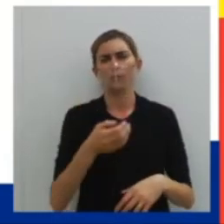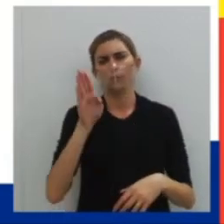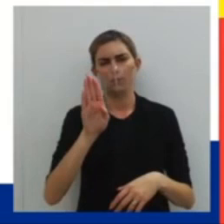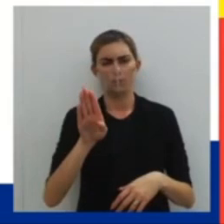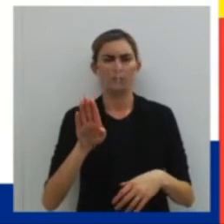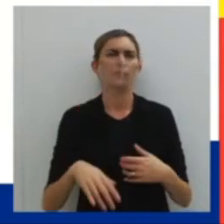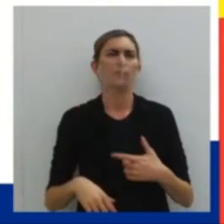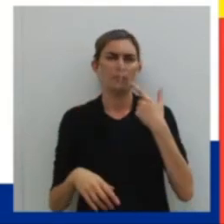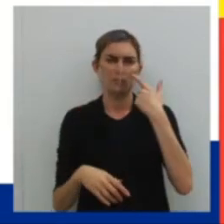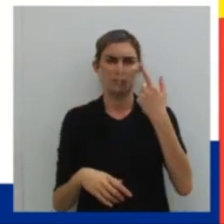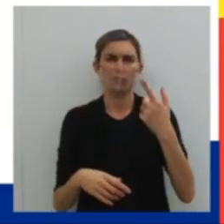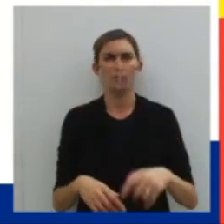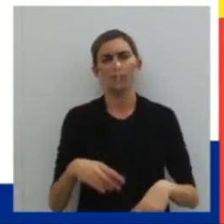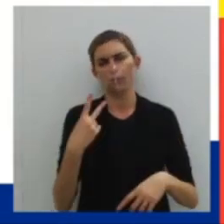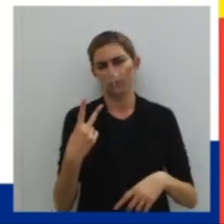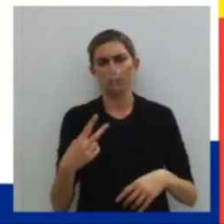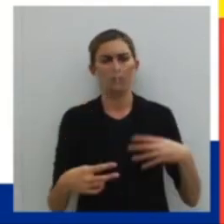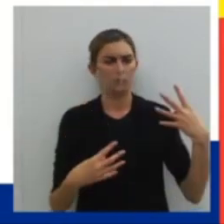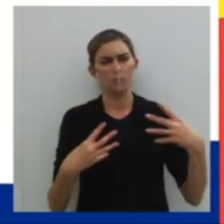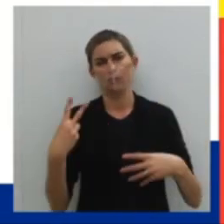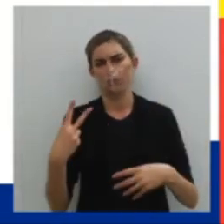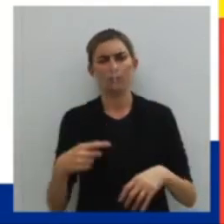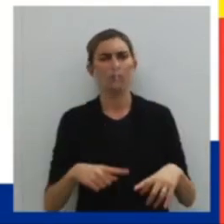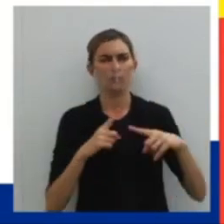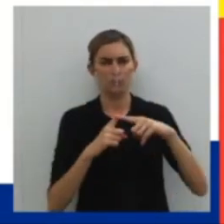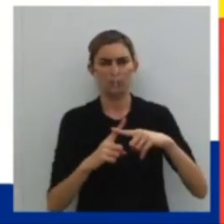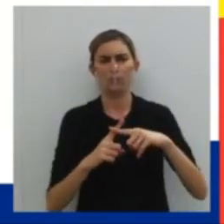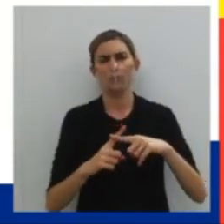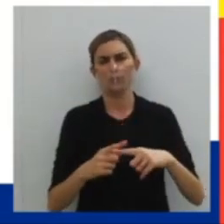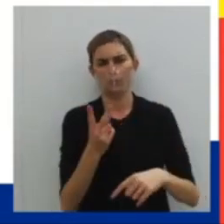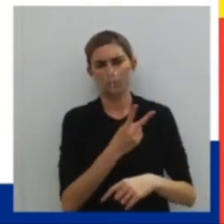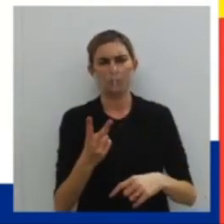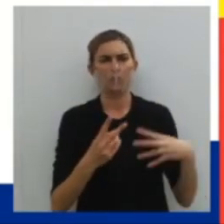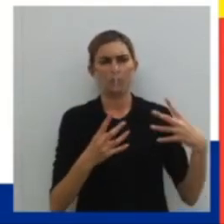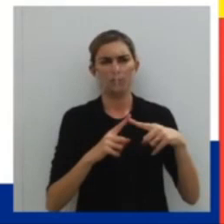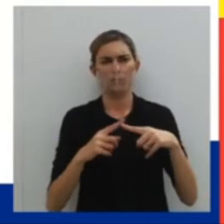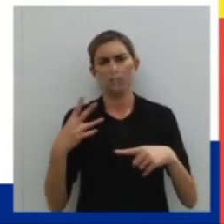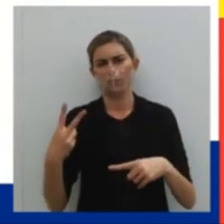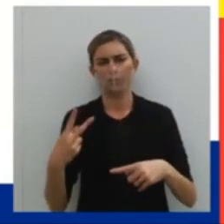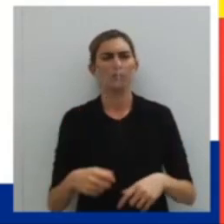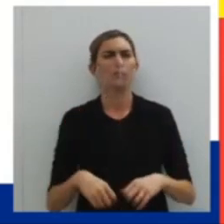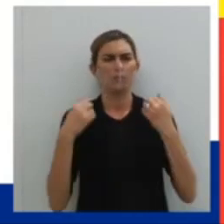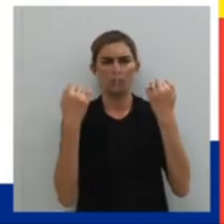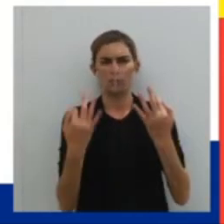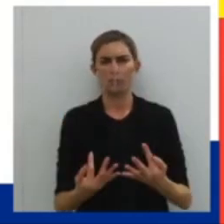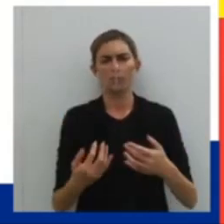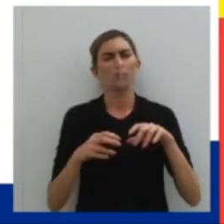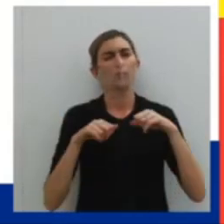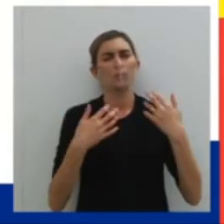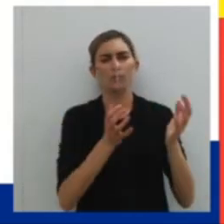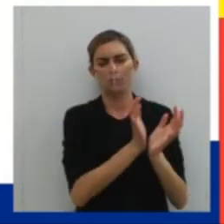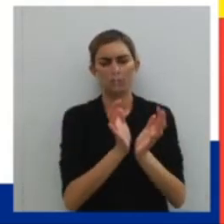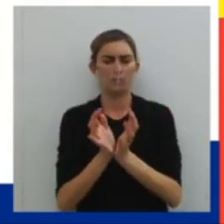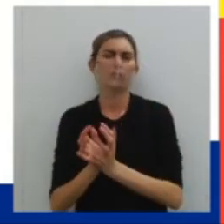conjunto B, ou seja, 2 elementos. E quando você multiplicar esses dois resultados, você vai definir quantos